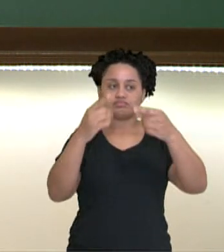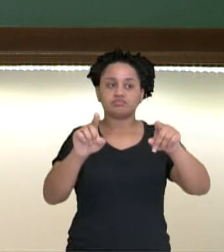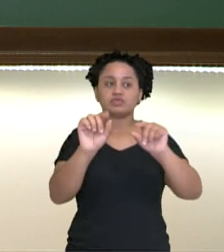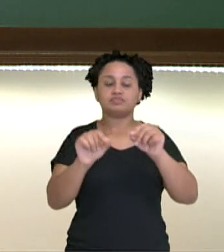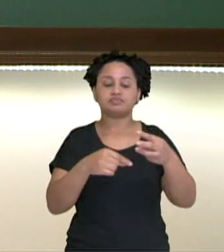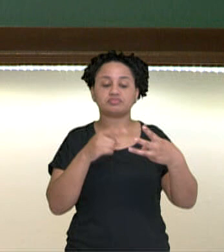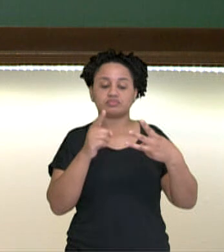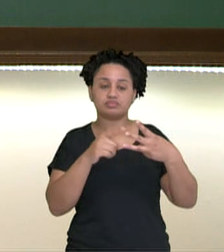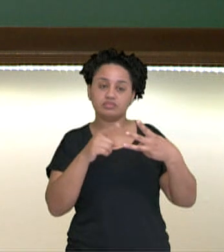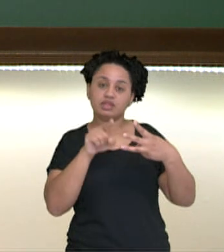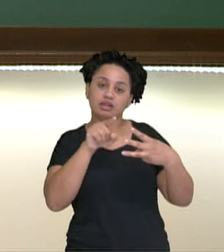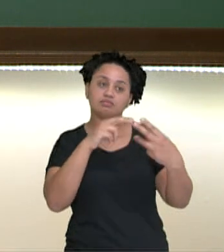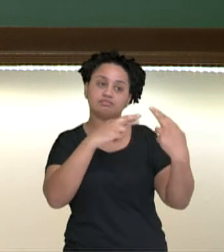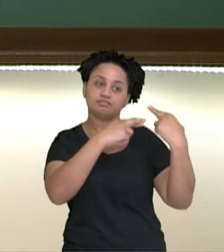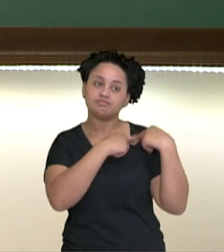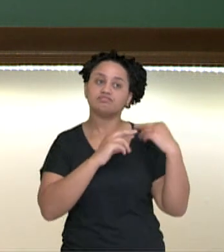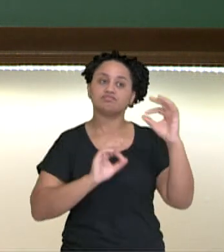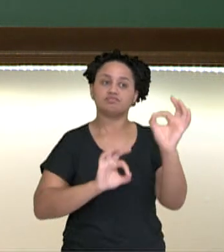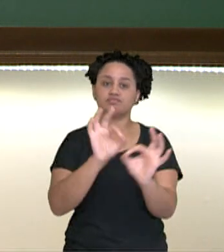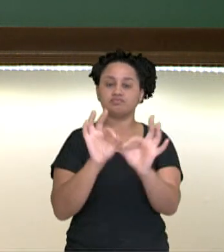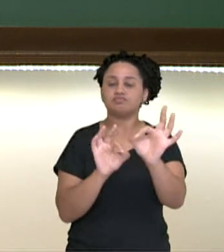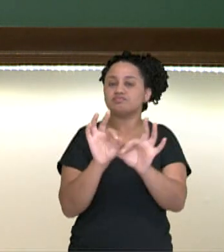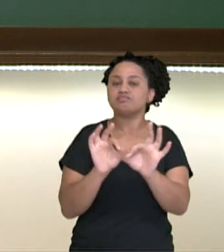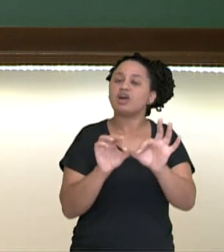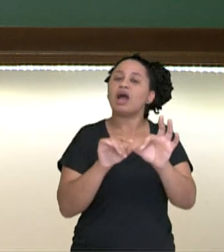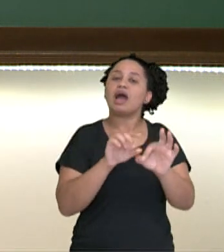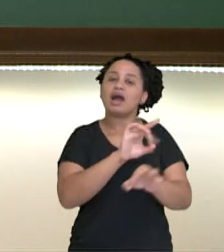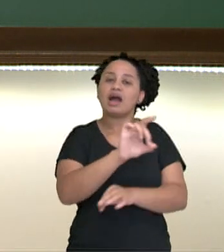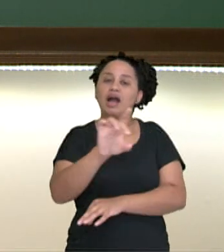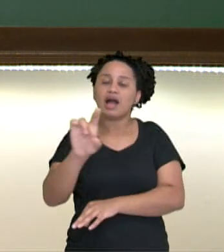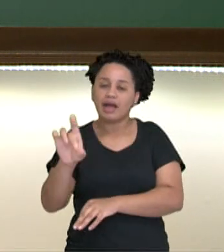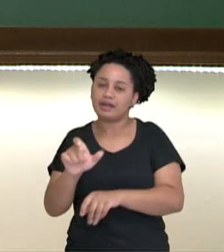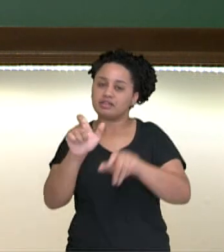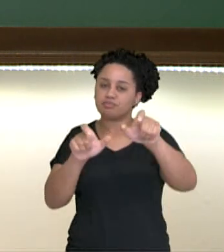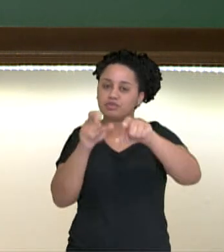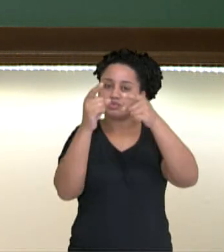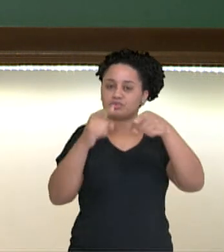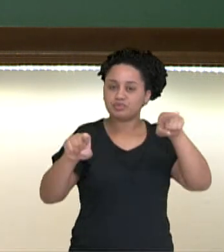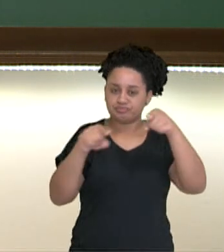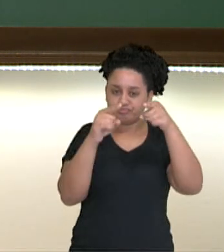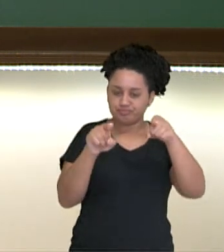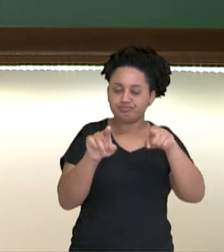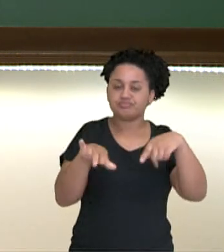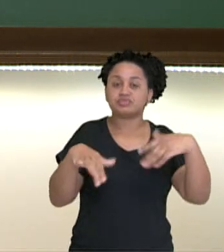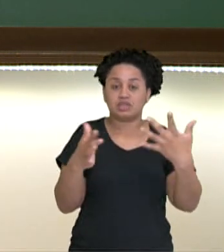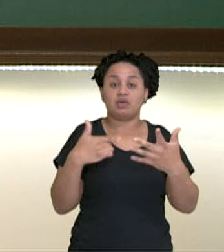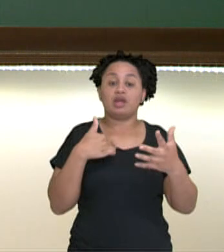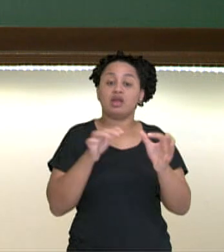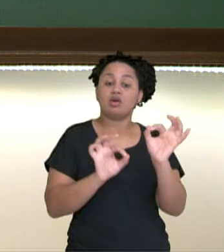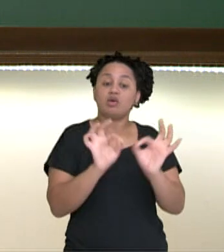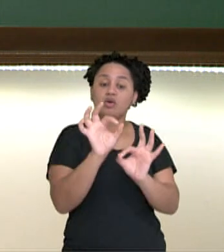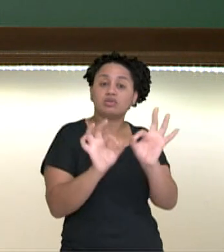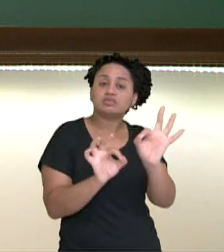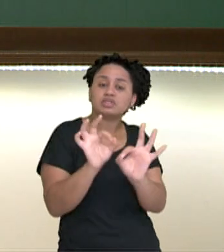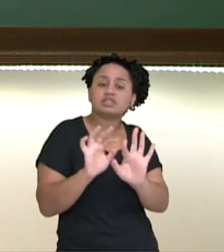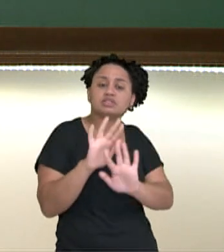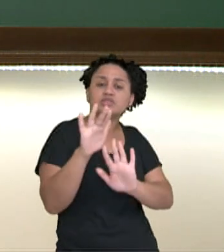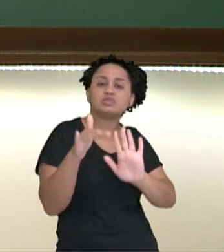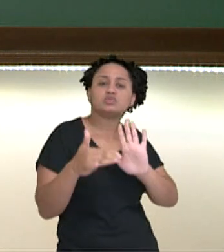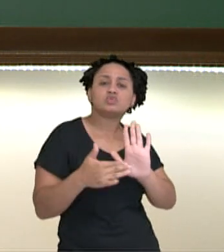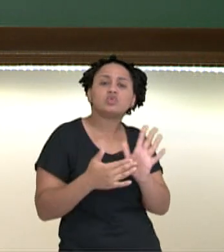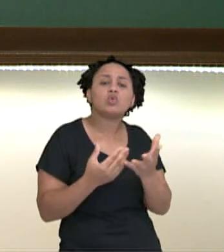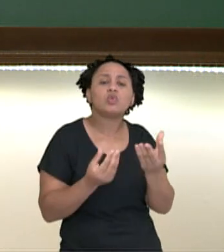é responsável por reger ou conduzir os trabalhos musicais. É ele quem organiza toda